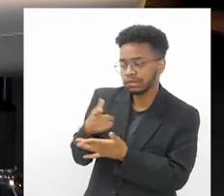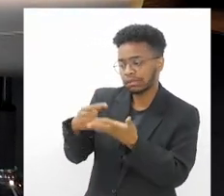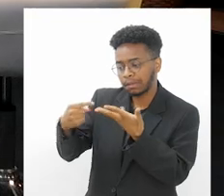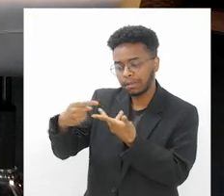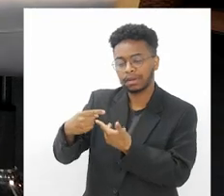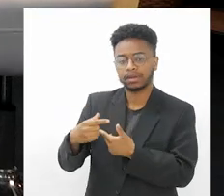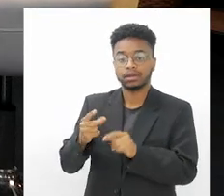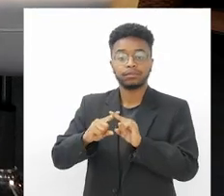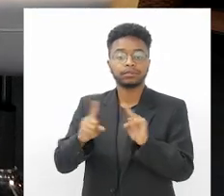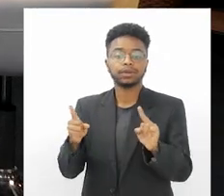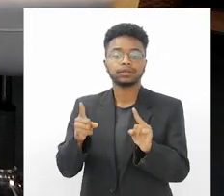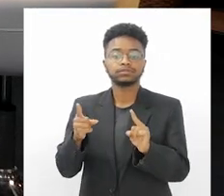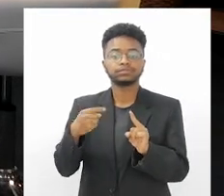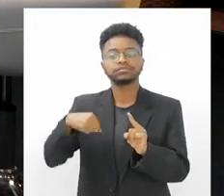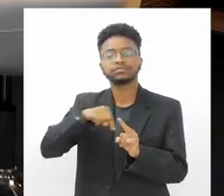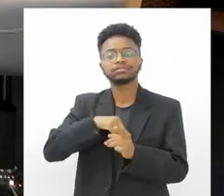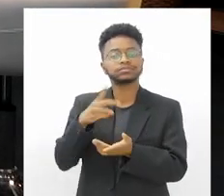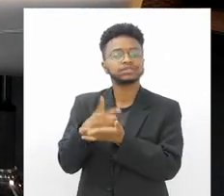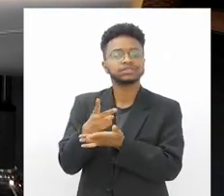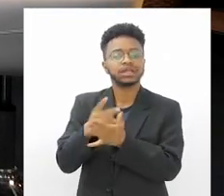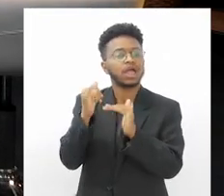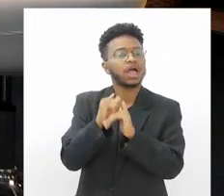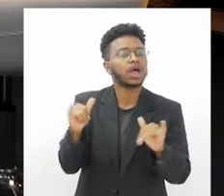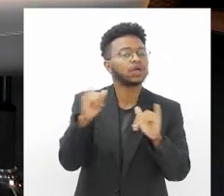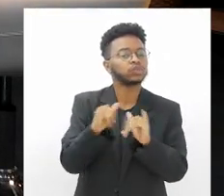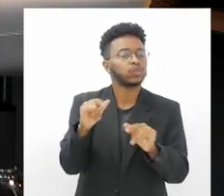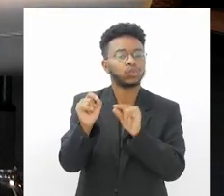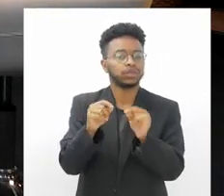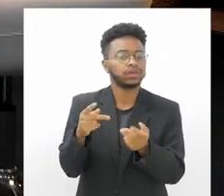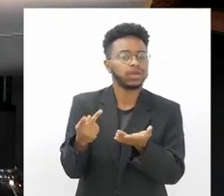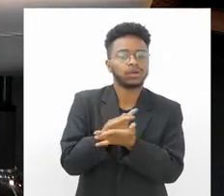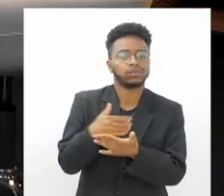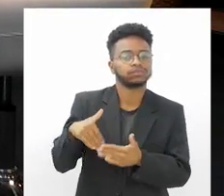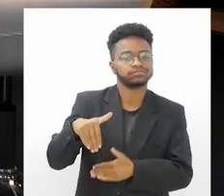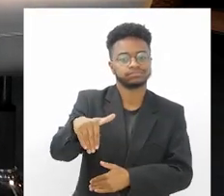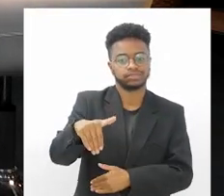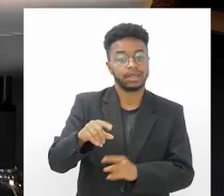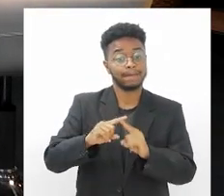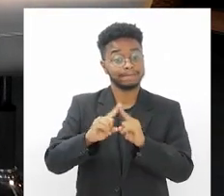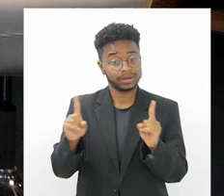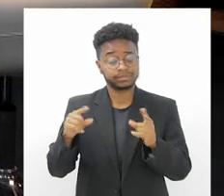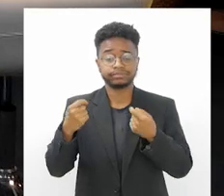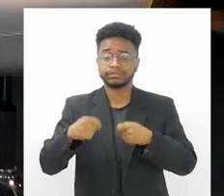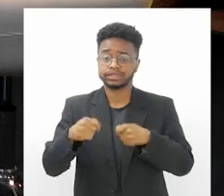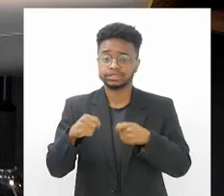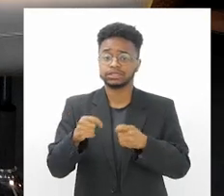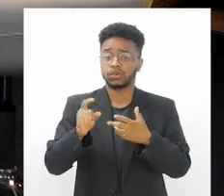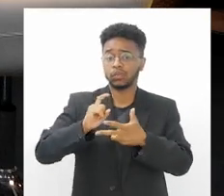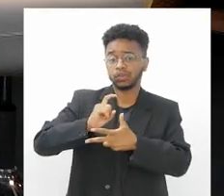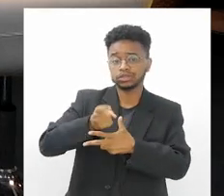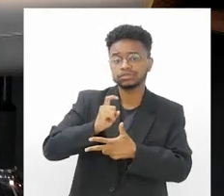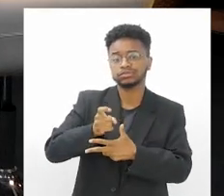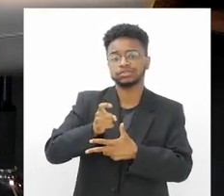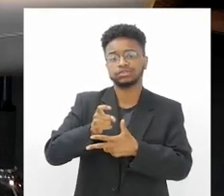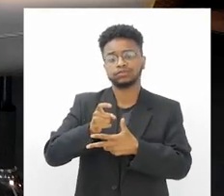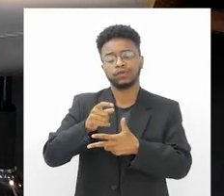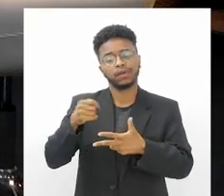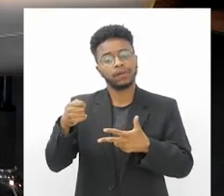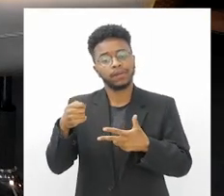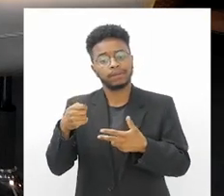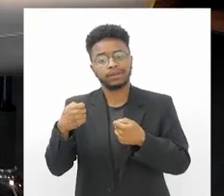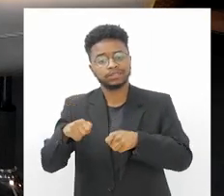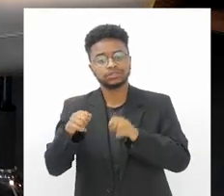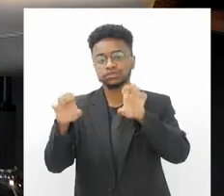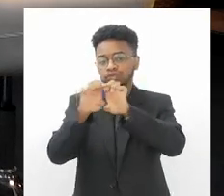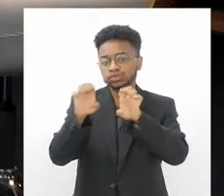isso, né, e a gente é muito da questão de alertar realmente, claro. Né, mas tem que ter o poder executivo, tem que